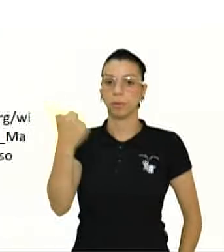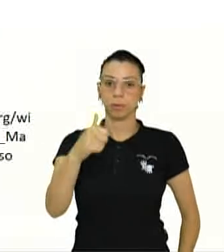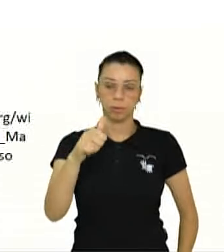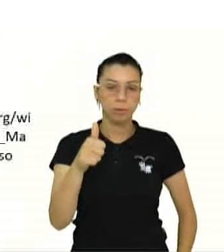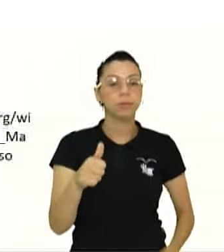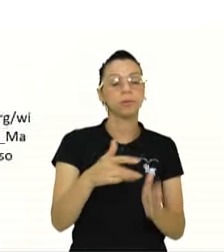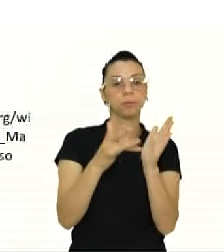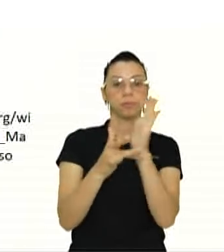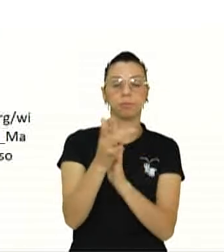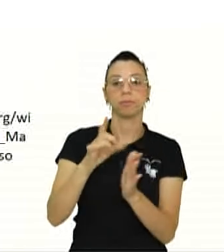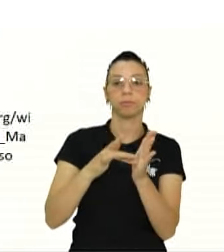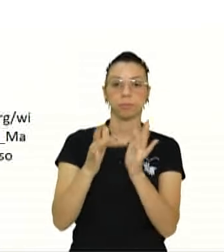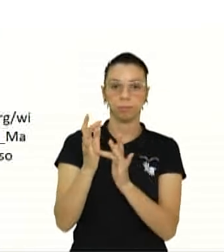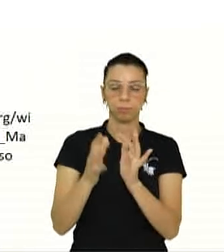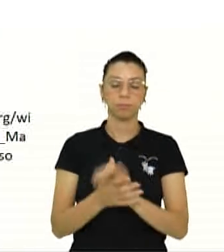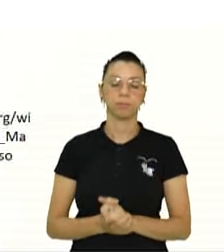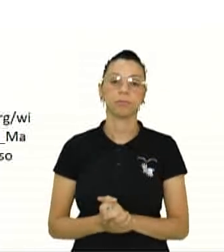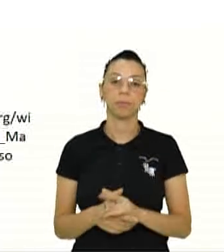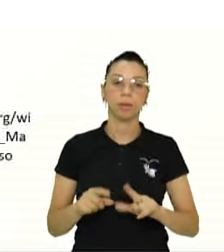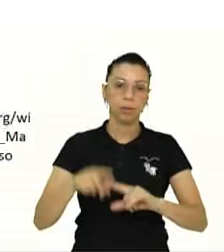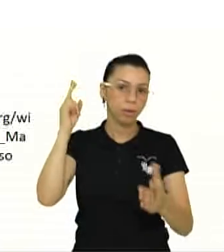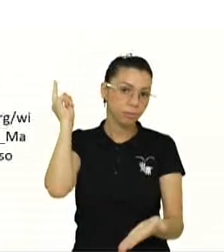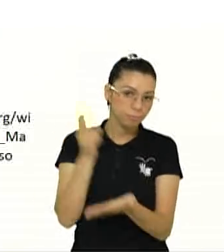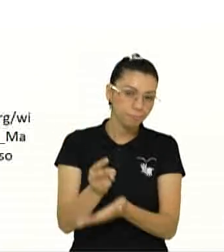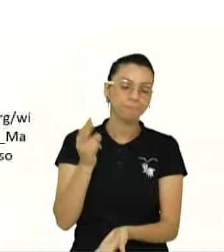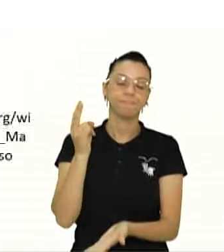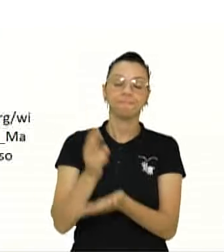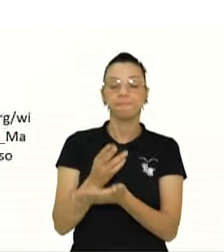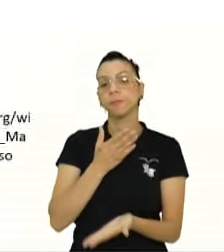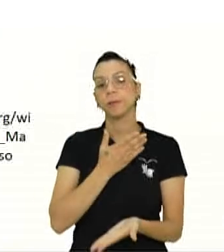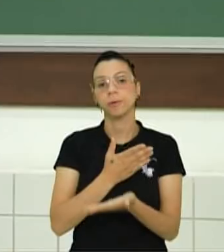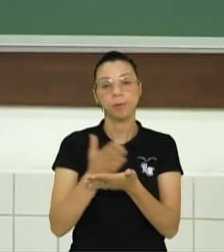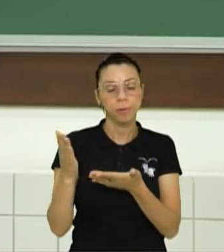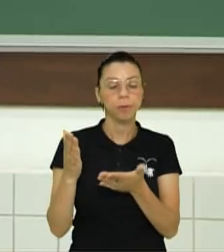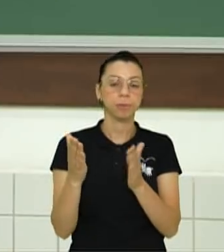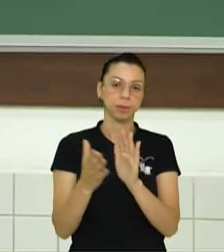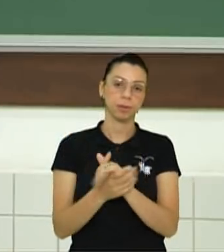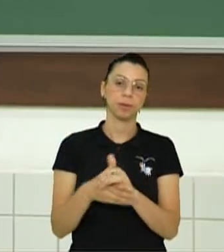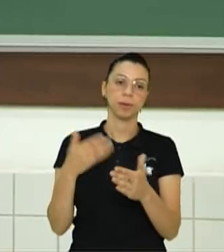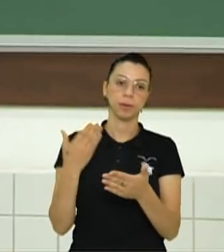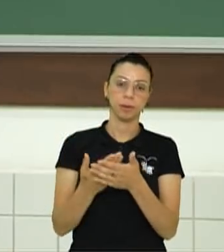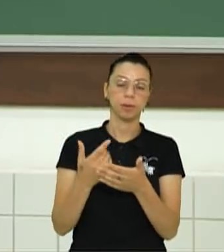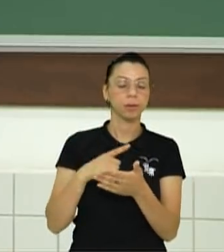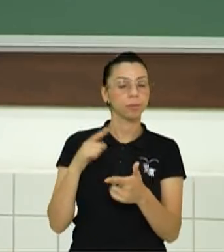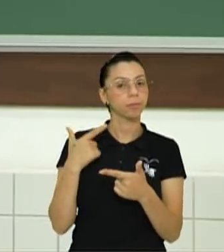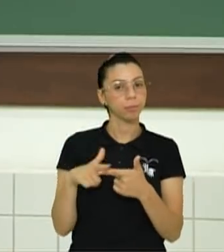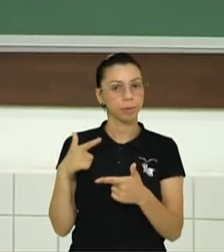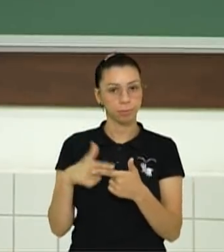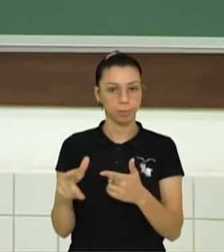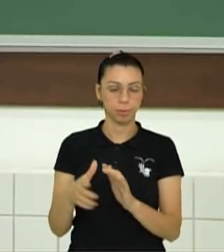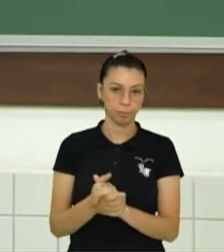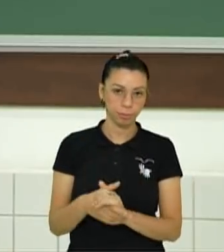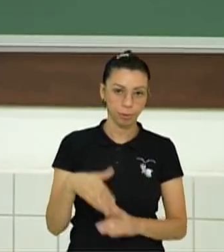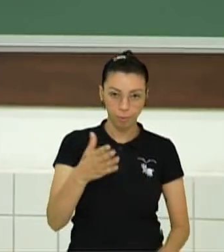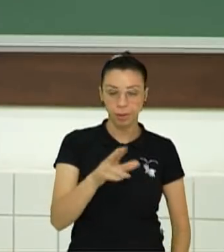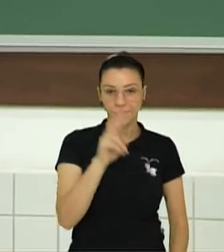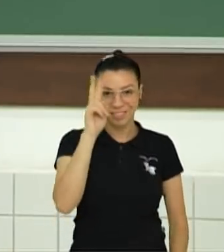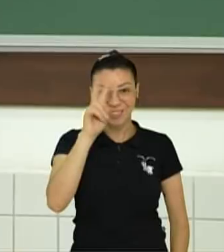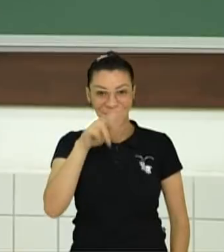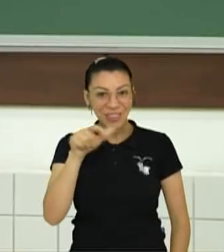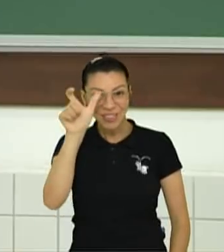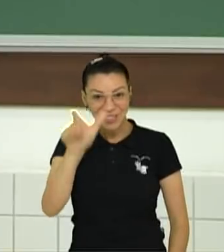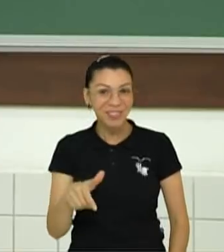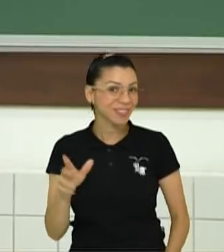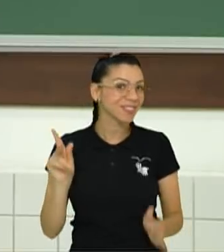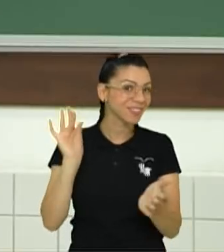a.C. Sempre começamos a nossa aula, a não ser que é retomada, com uma problematização. Agora vocês são os historiadores ativos da